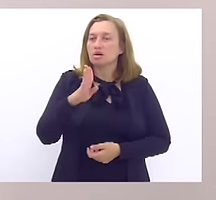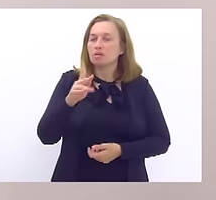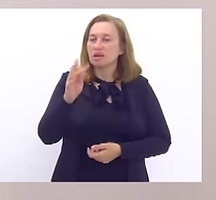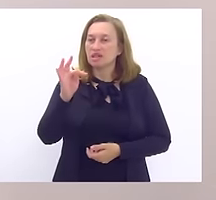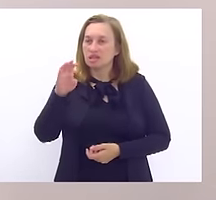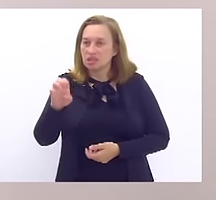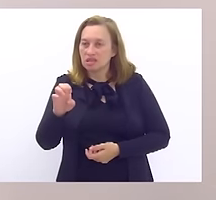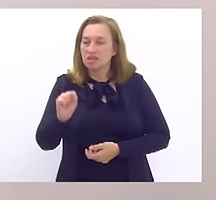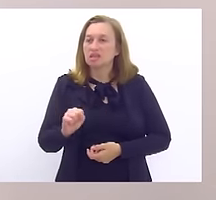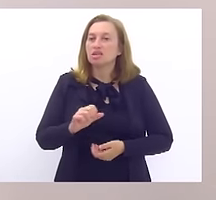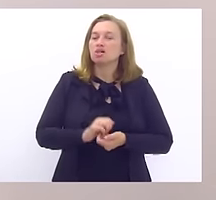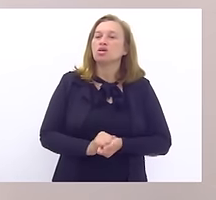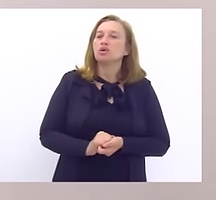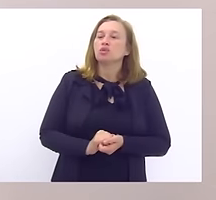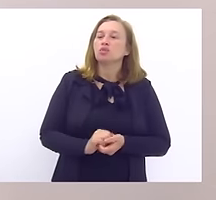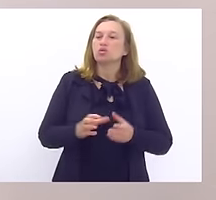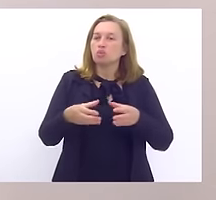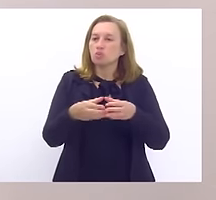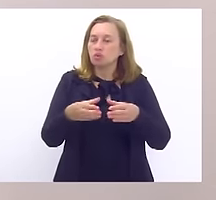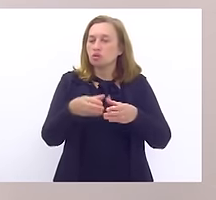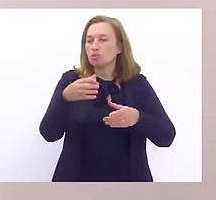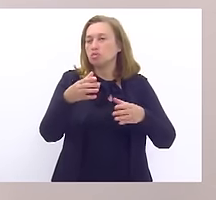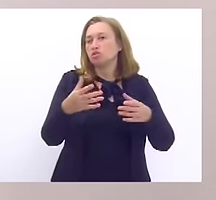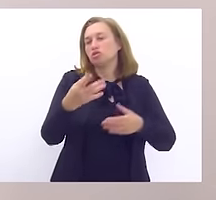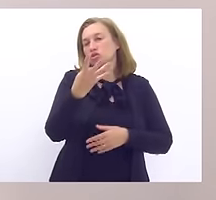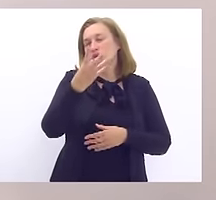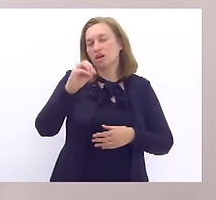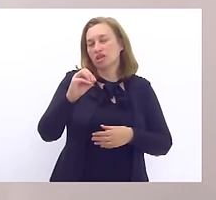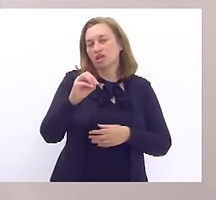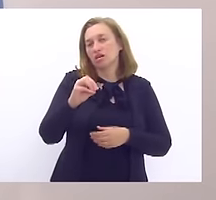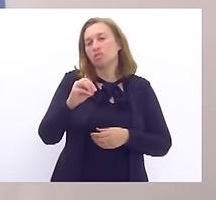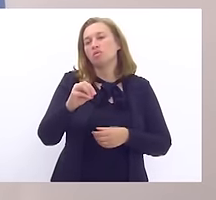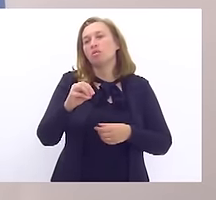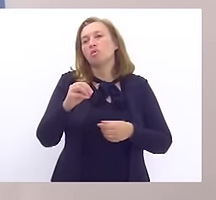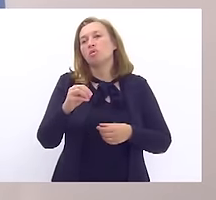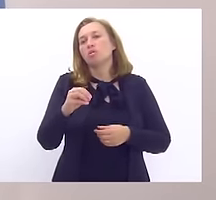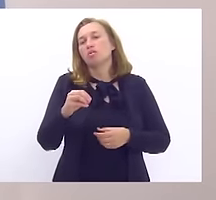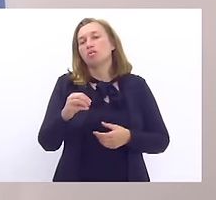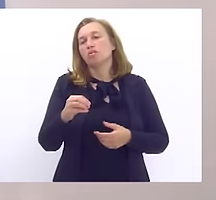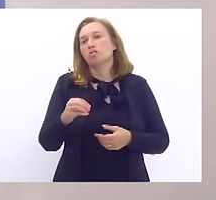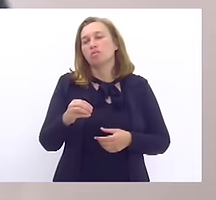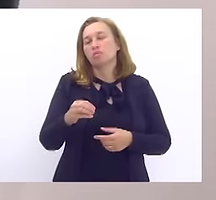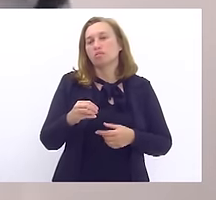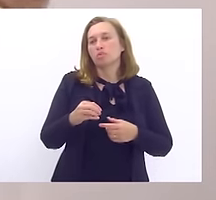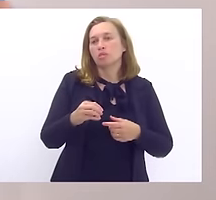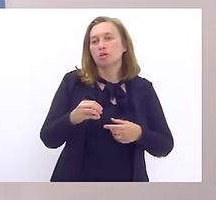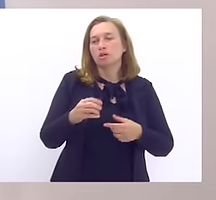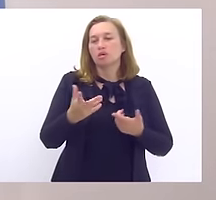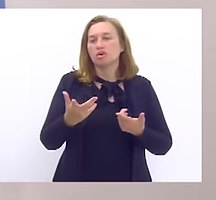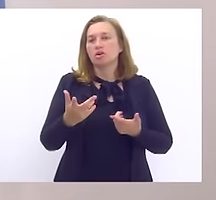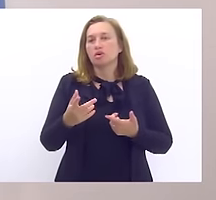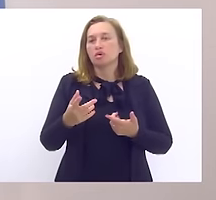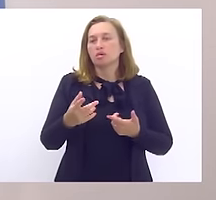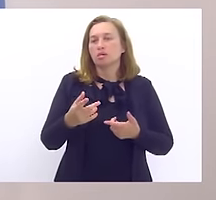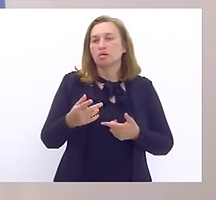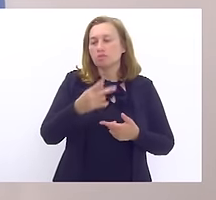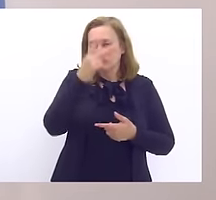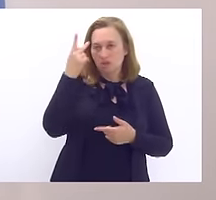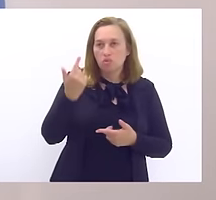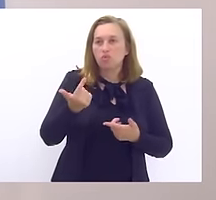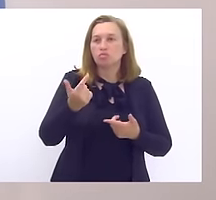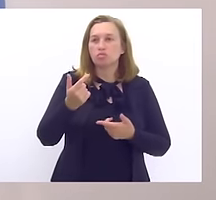40 policiais civis mobilizados numa operação e que poderiam estar prestando outro serviço para a sociedade é um desrespeito eu diria com a polícia civil